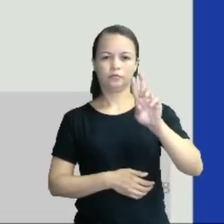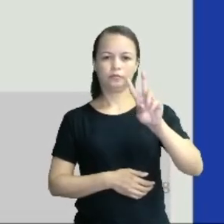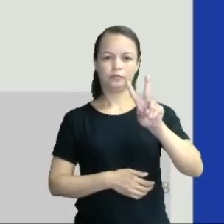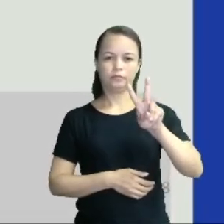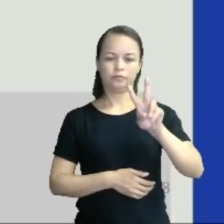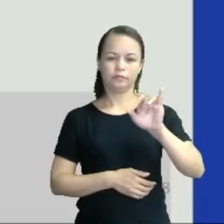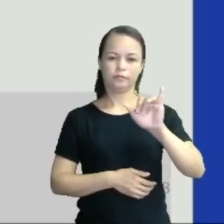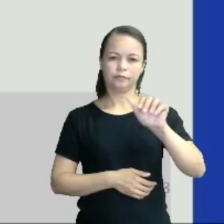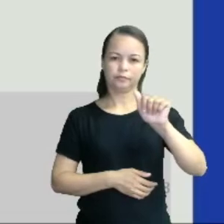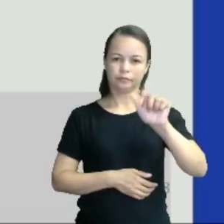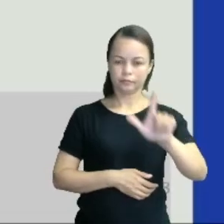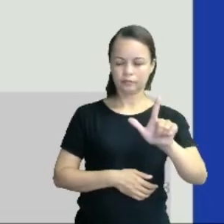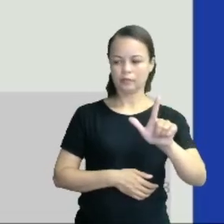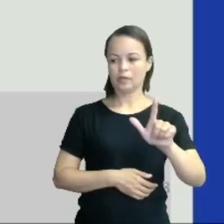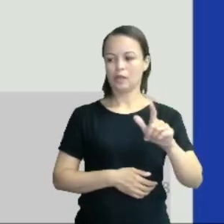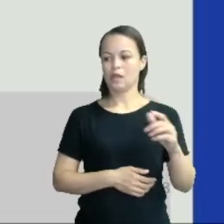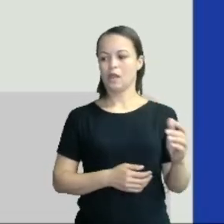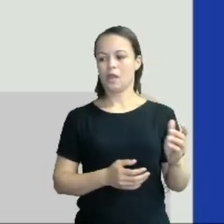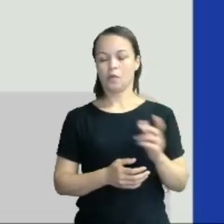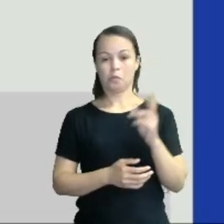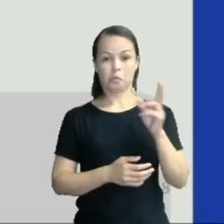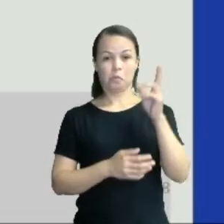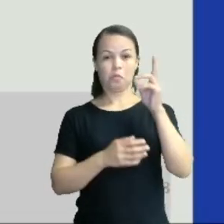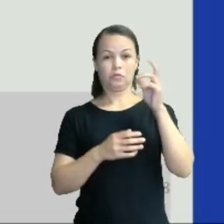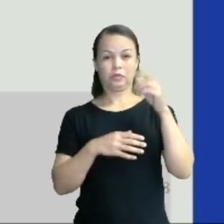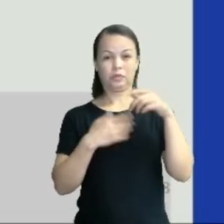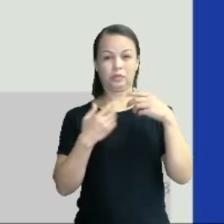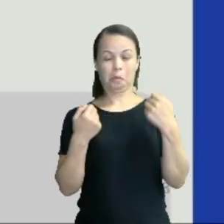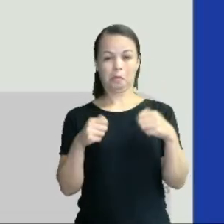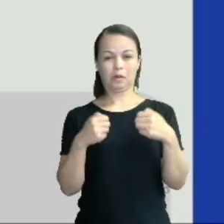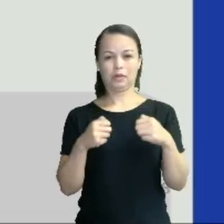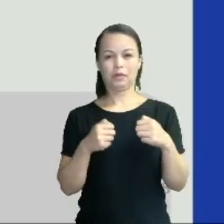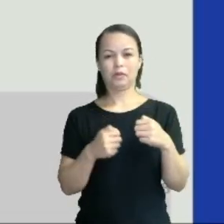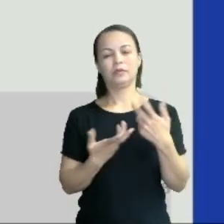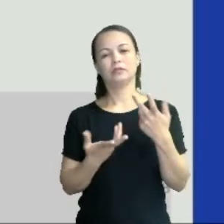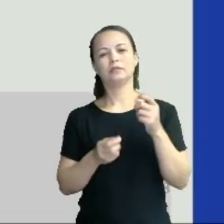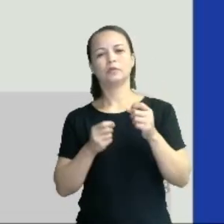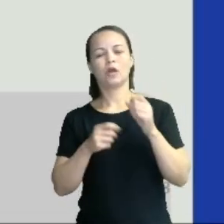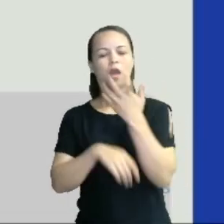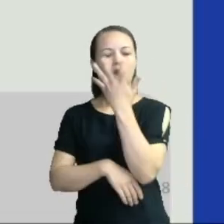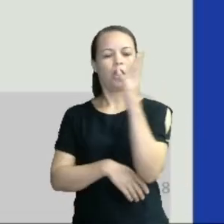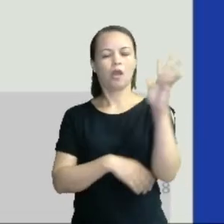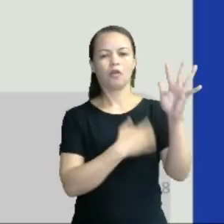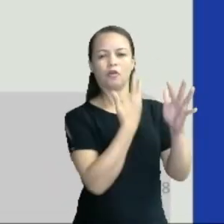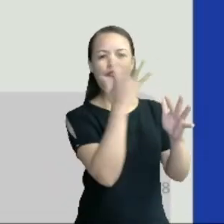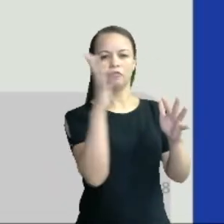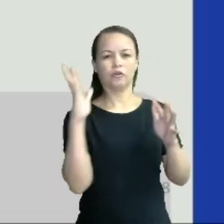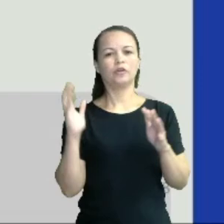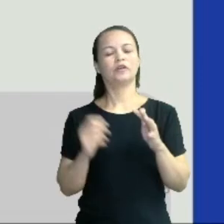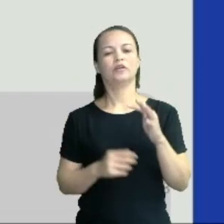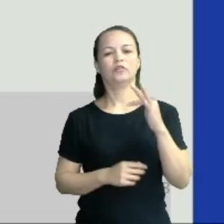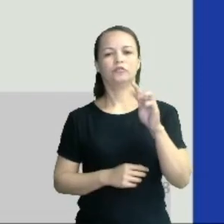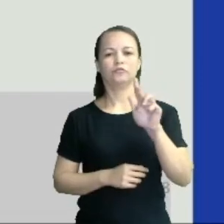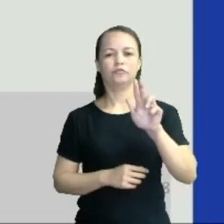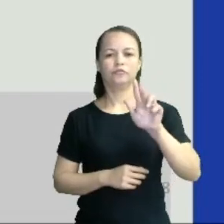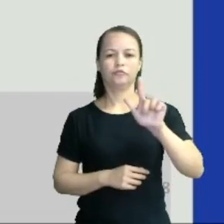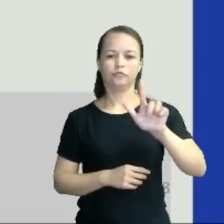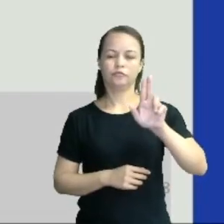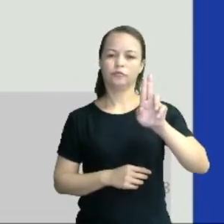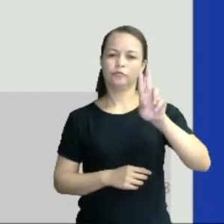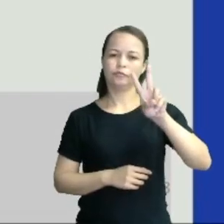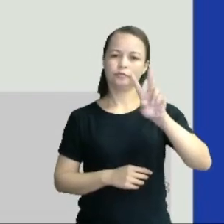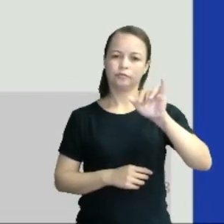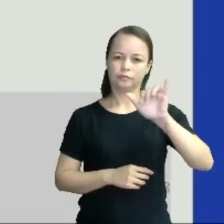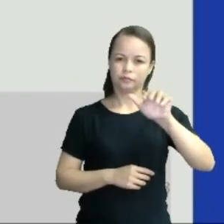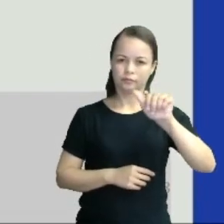fluvial é muito alto o índice de precipitação numa floresta fluvial, relativo